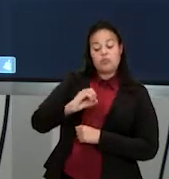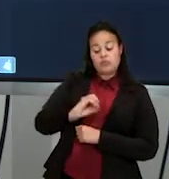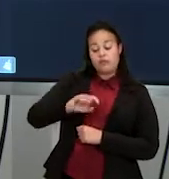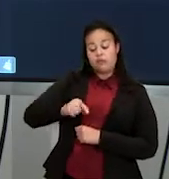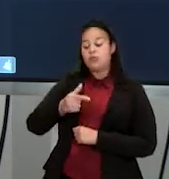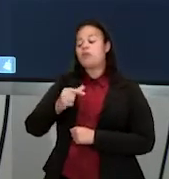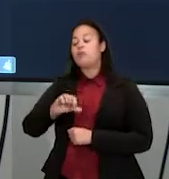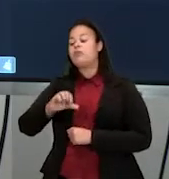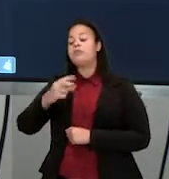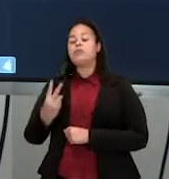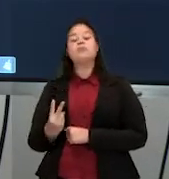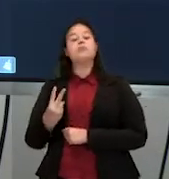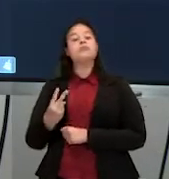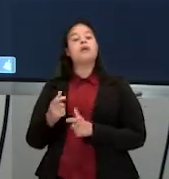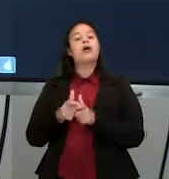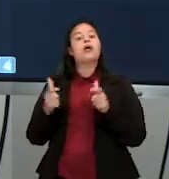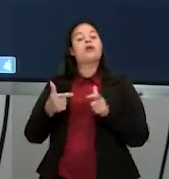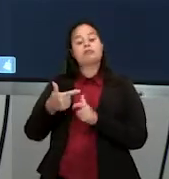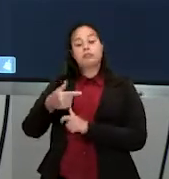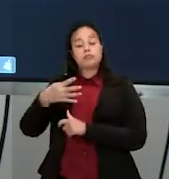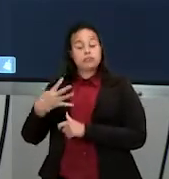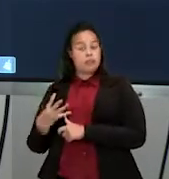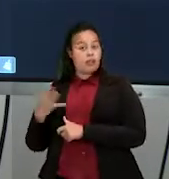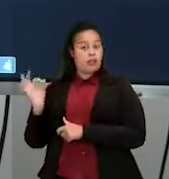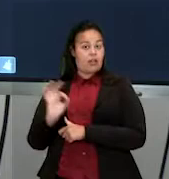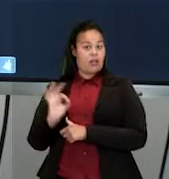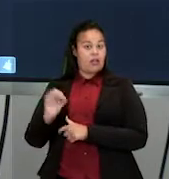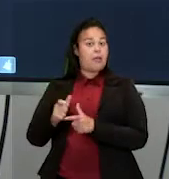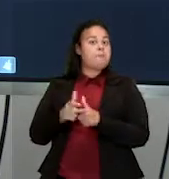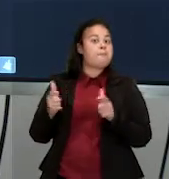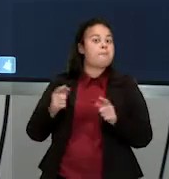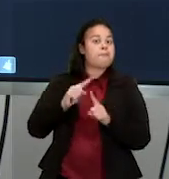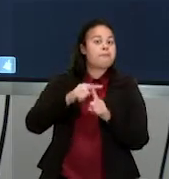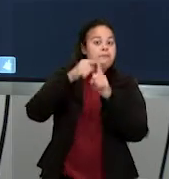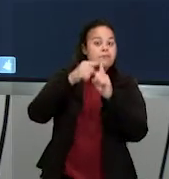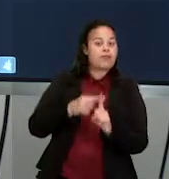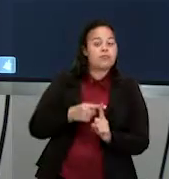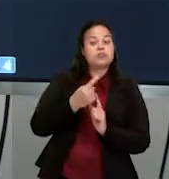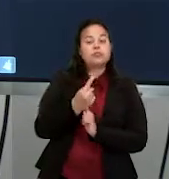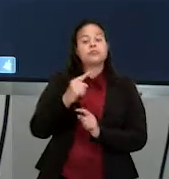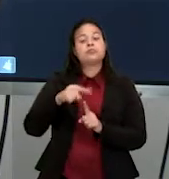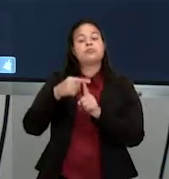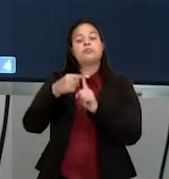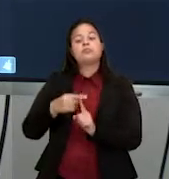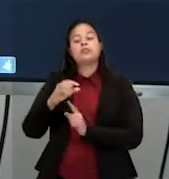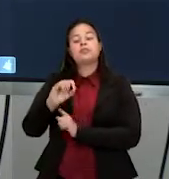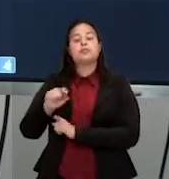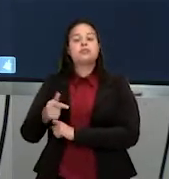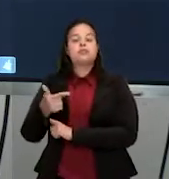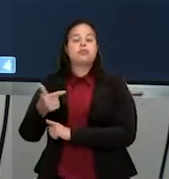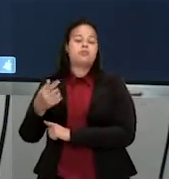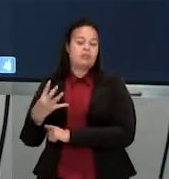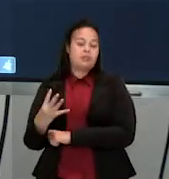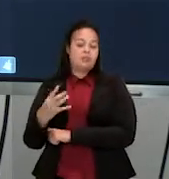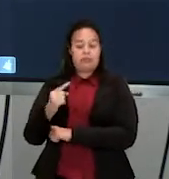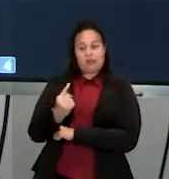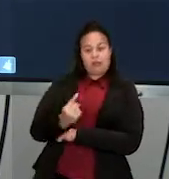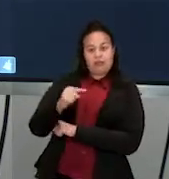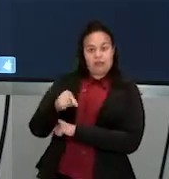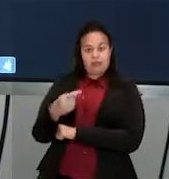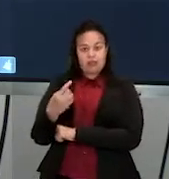0,92. Aumento de 24, então aumentar é mais. 1 mais 0,24, 1,24, tá